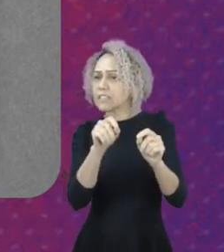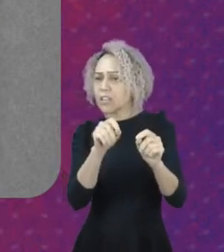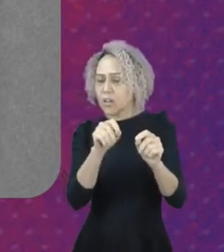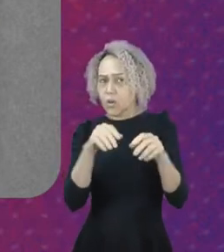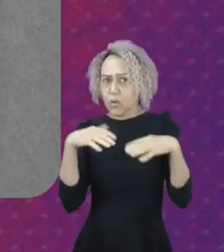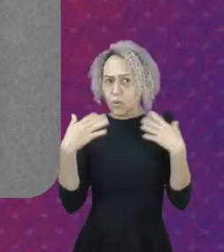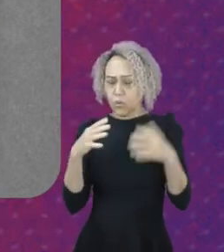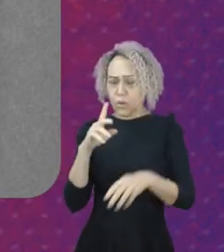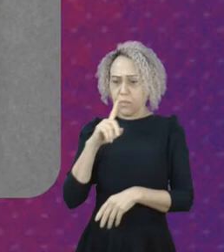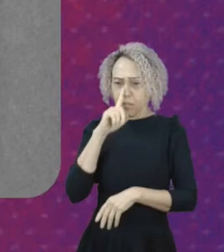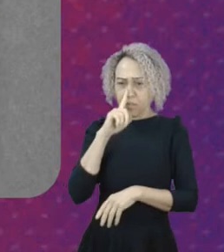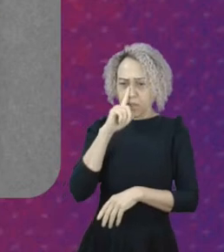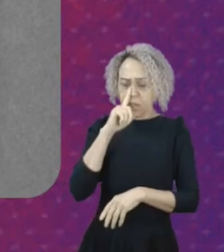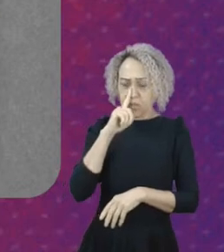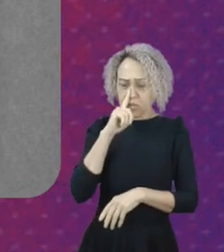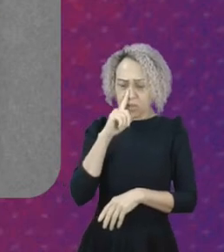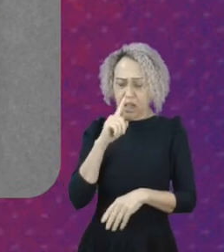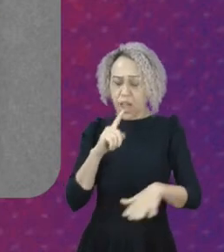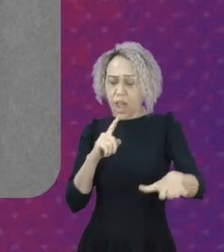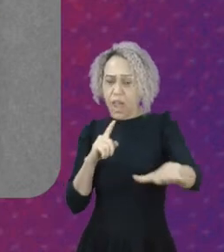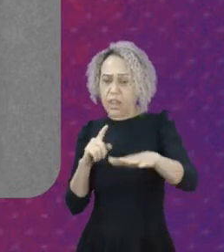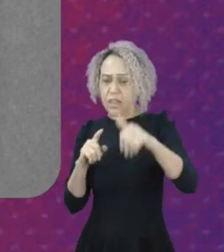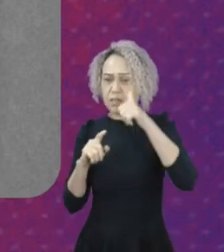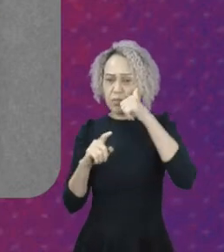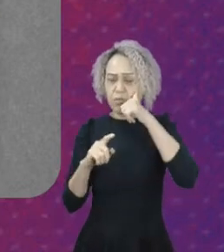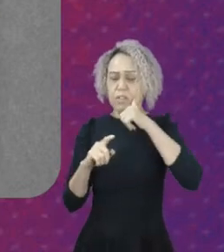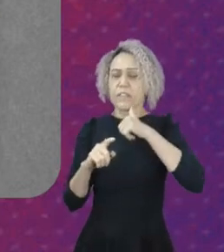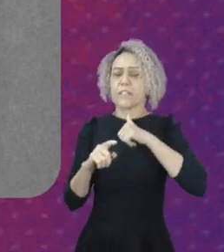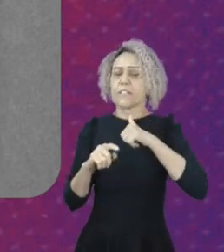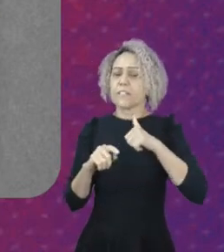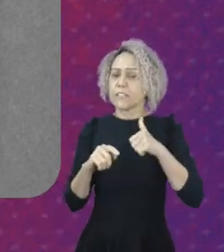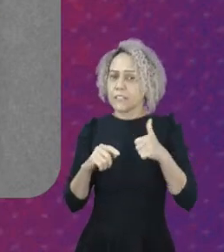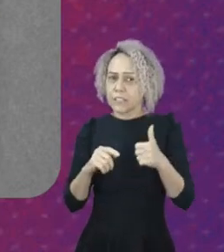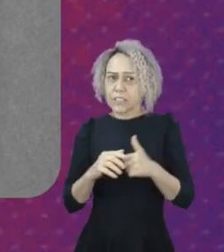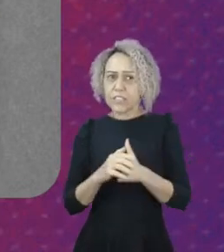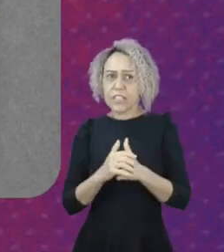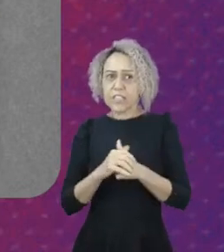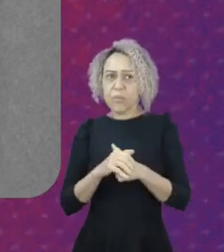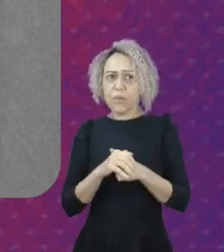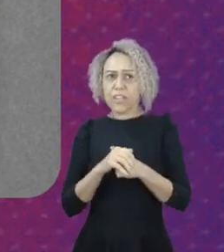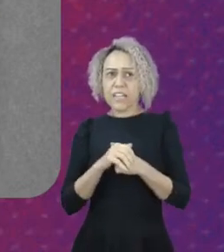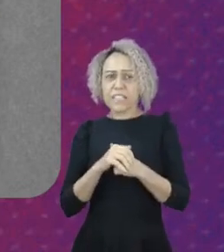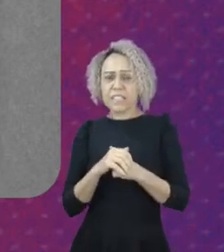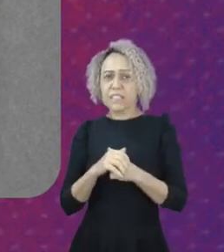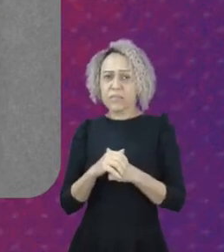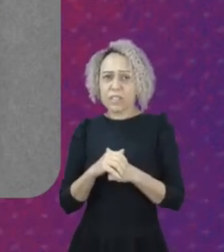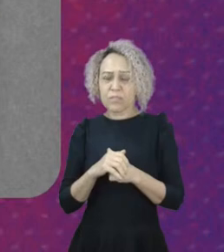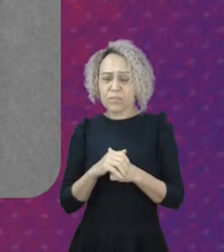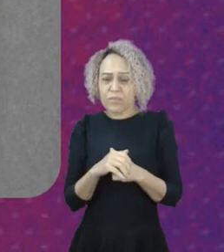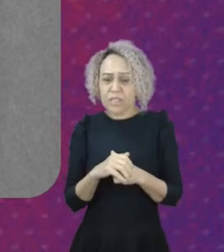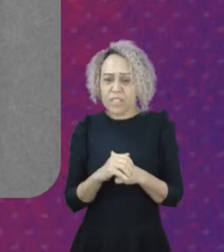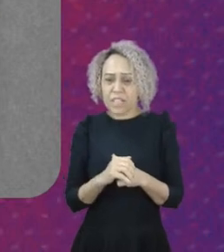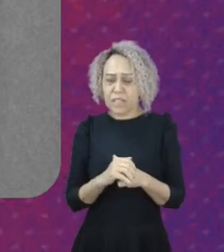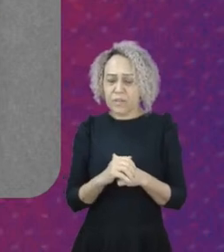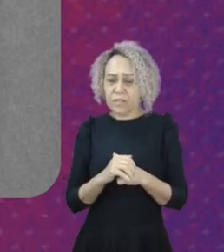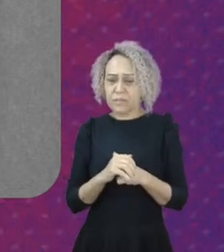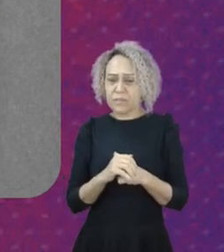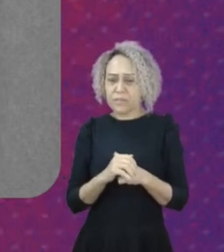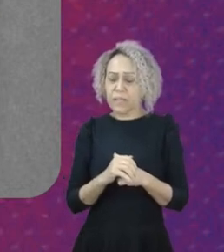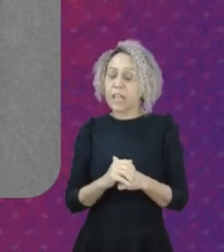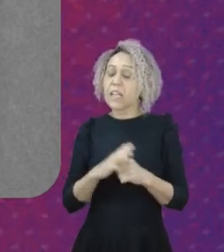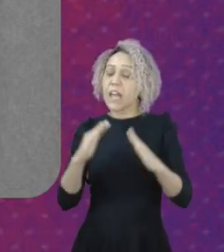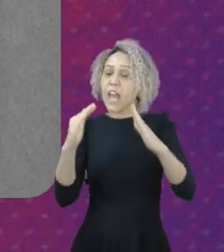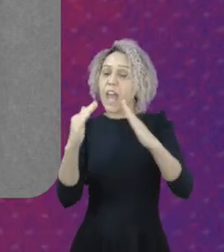mulheres não tinham voz nem vez. E aí, com essa portinha, com essas paredes, nessa rua sem saída, localizada